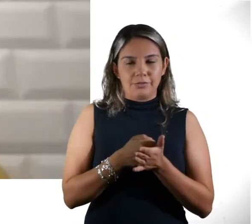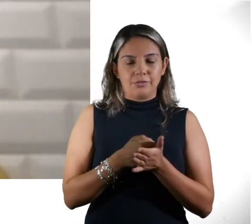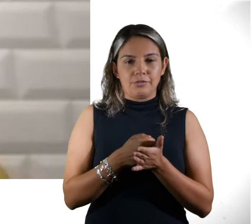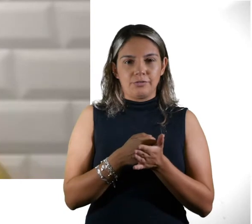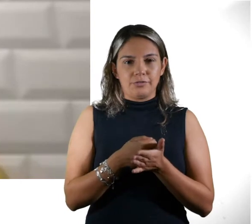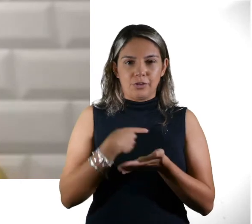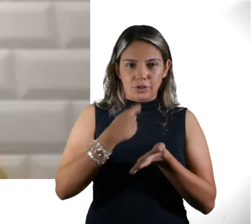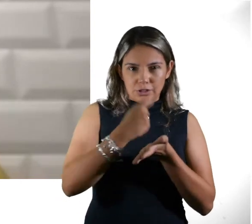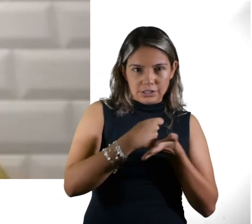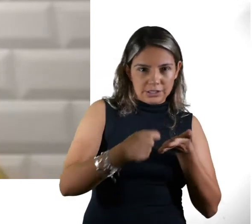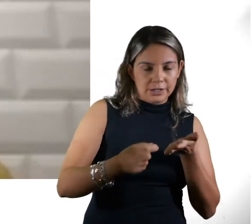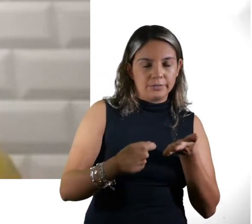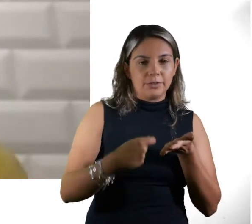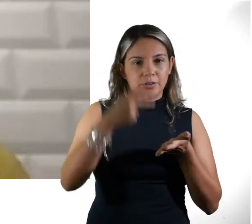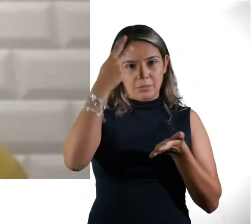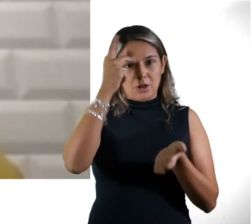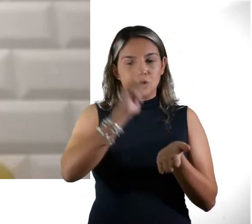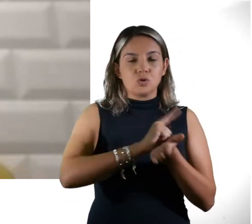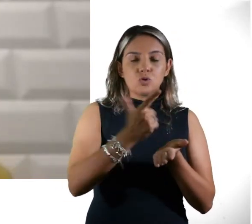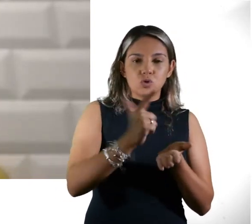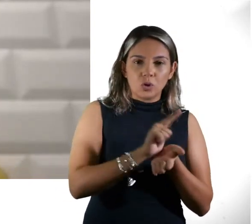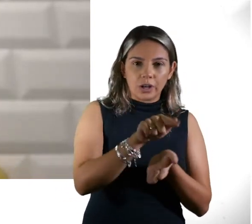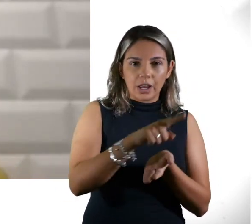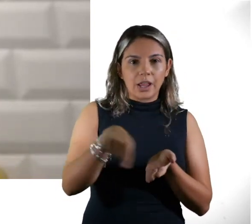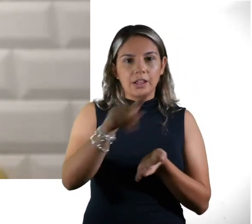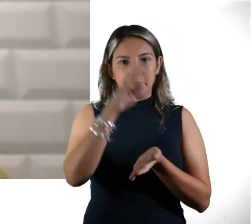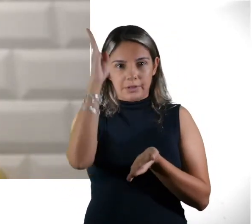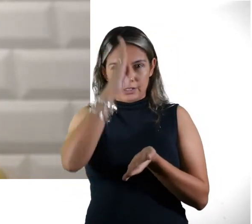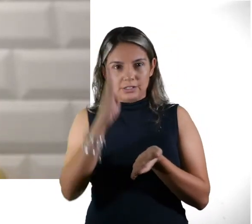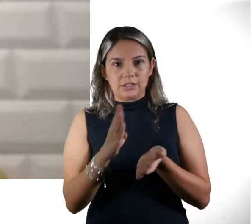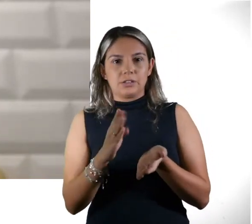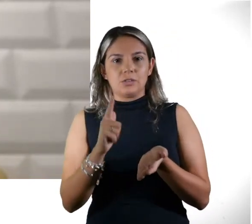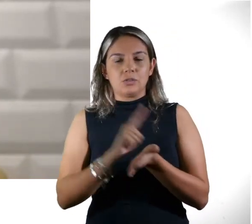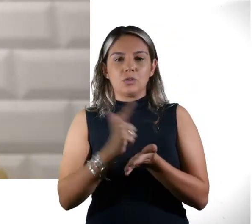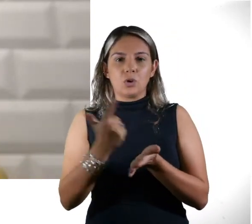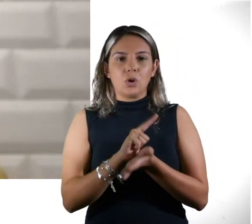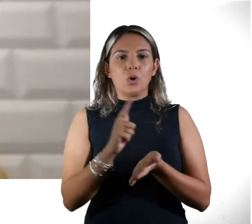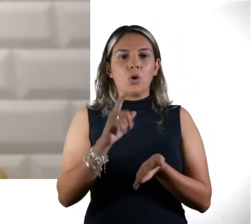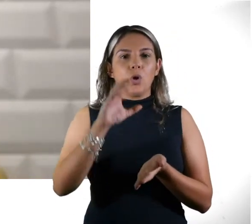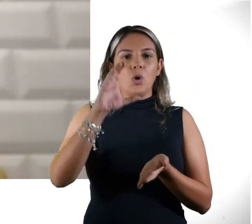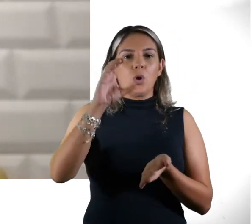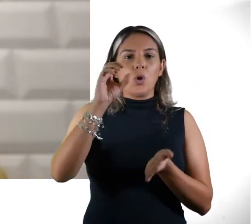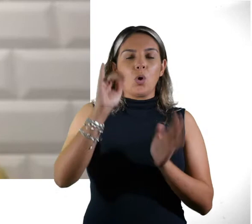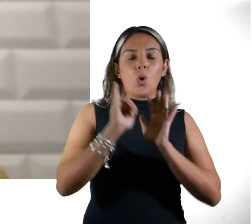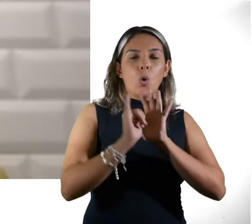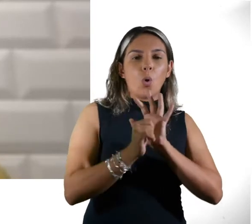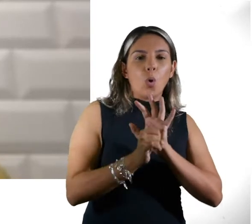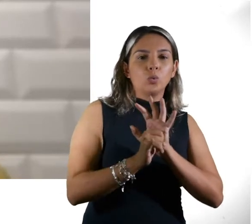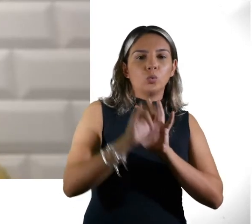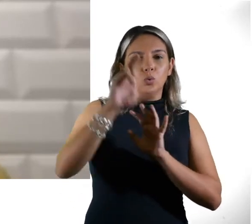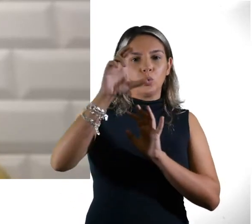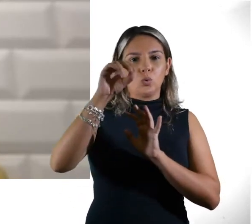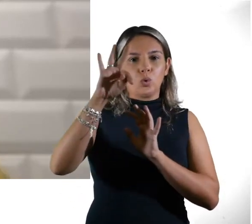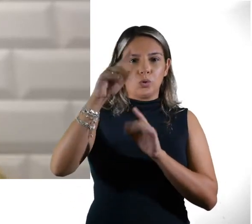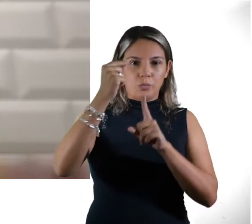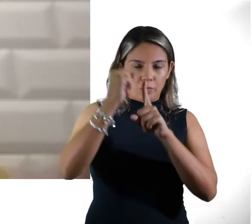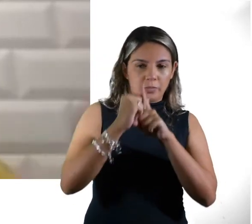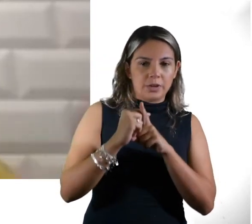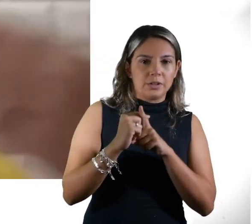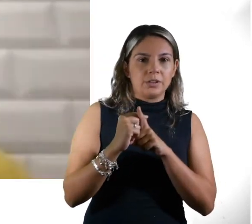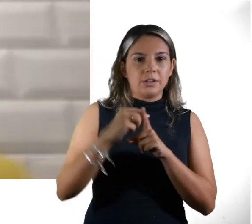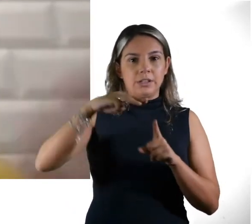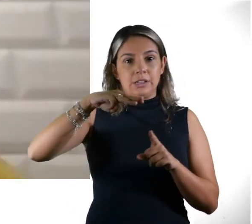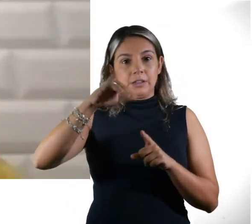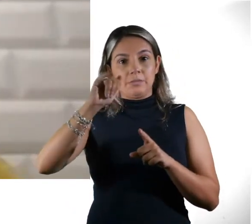Então escrevo para jornais, para um jornal brasileiro, para o Globo, escrevo um conto por mês, o